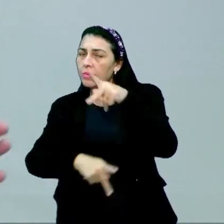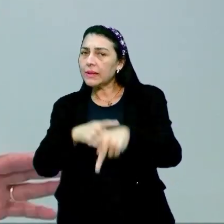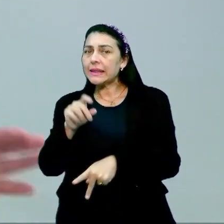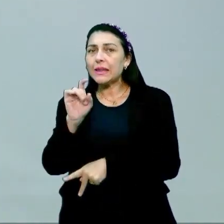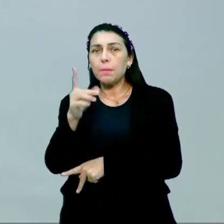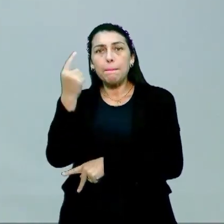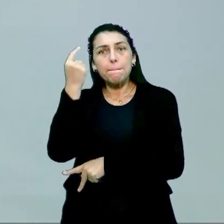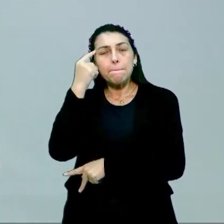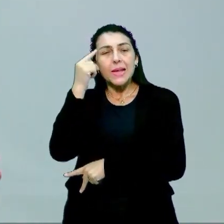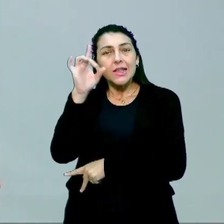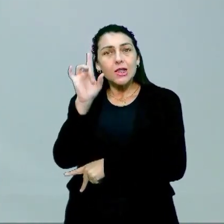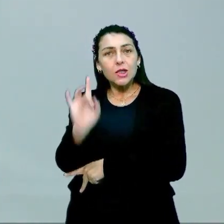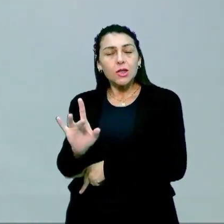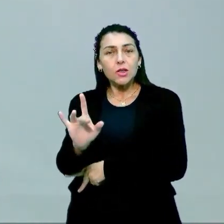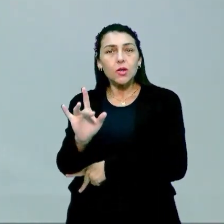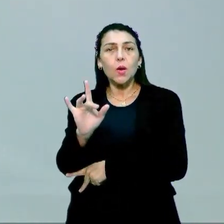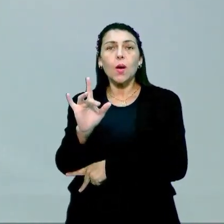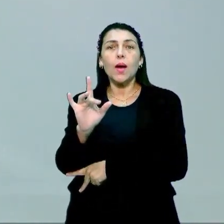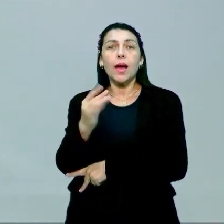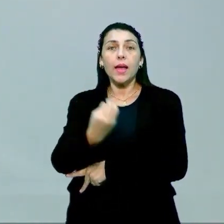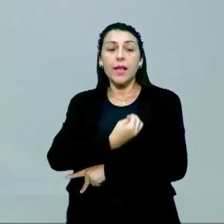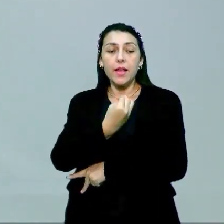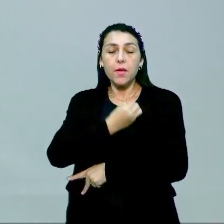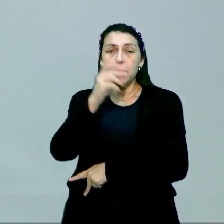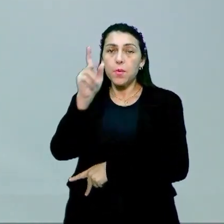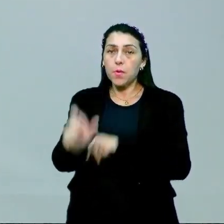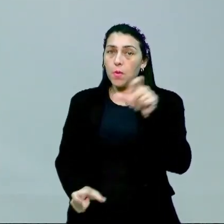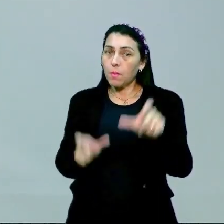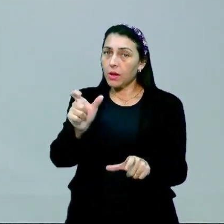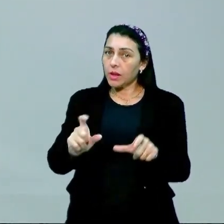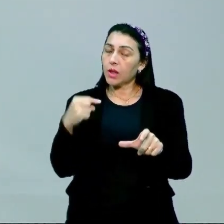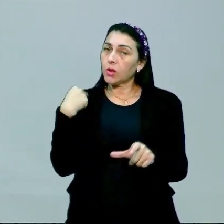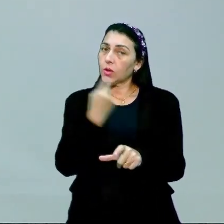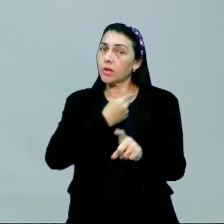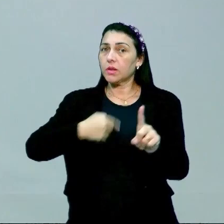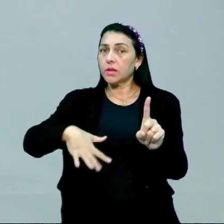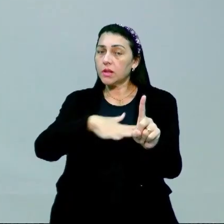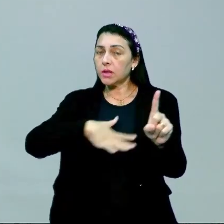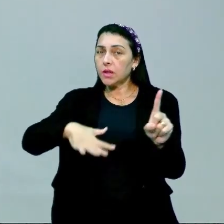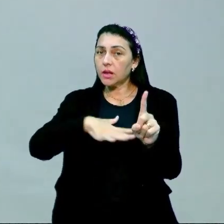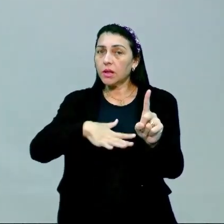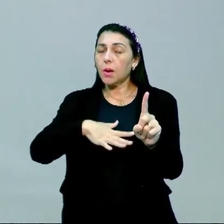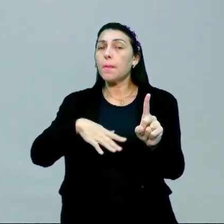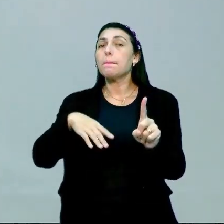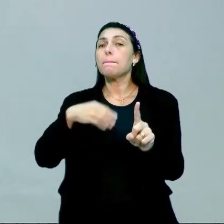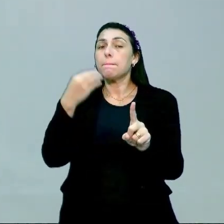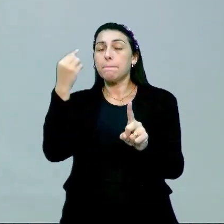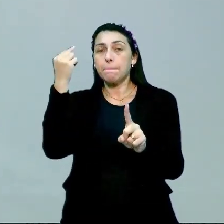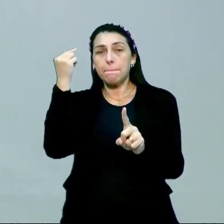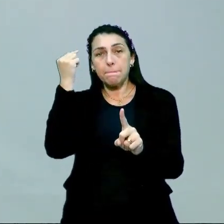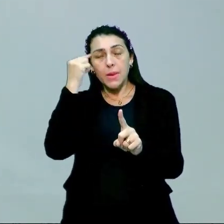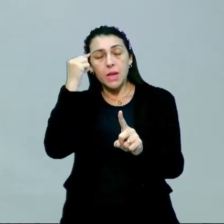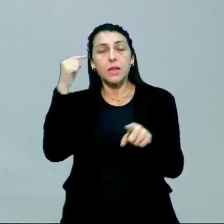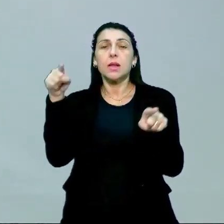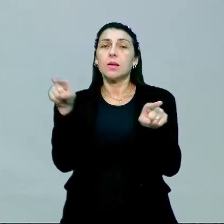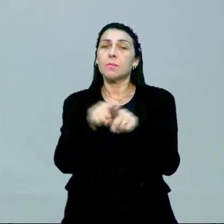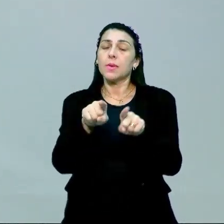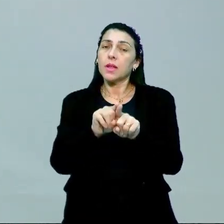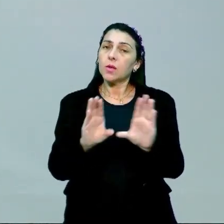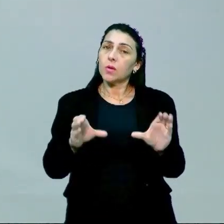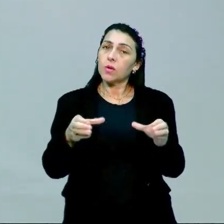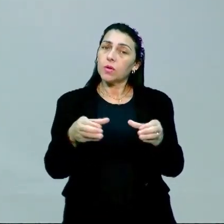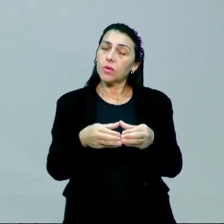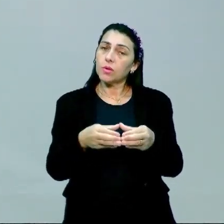só em humanidade, não pensem só em seres humanos. Não pensem só na nossa sociedade, não. Pensa nas comunidades